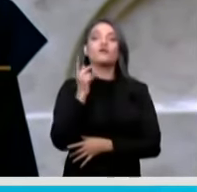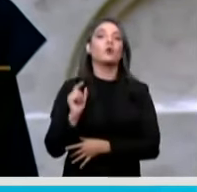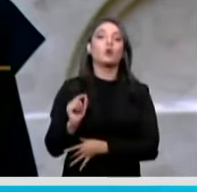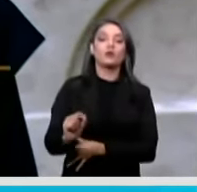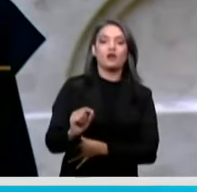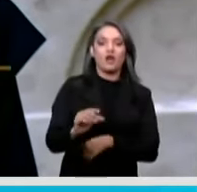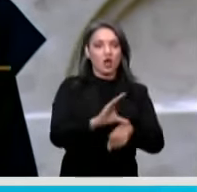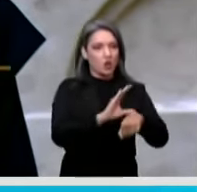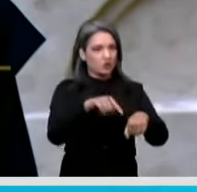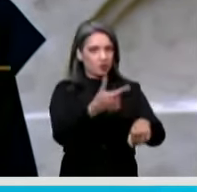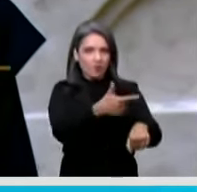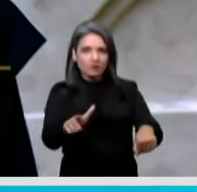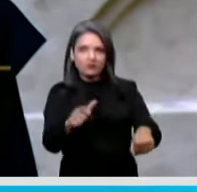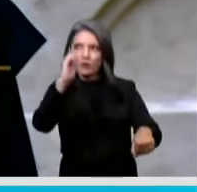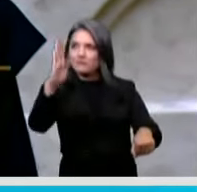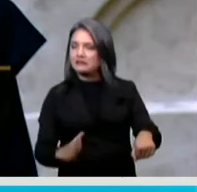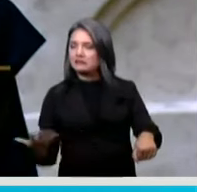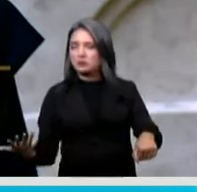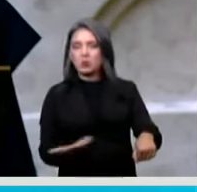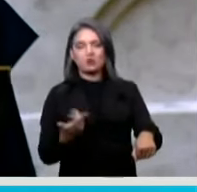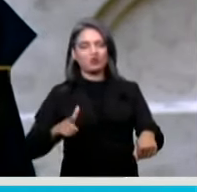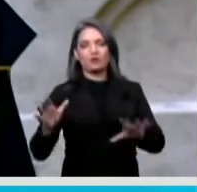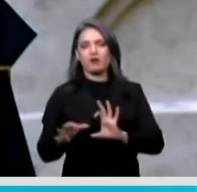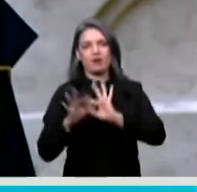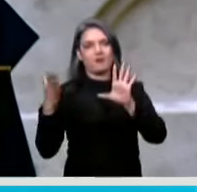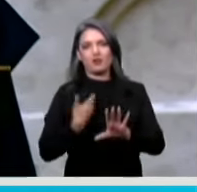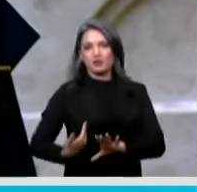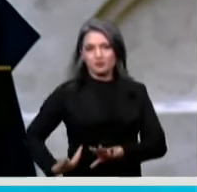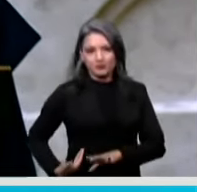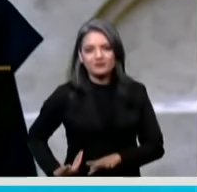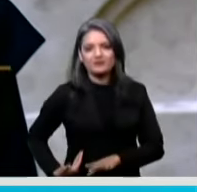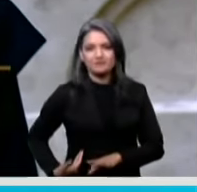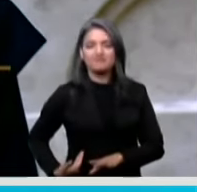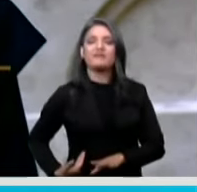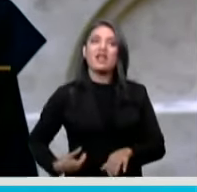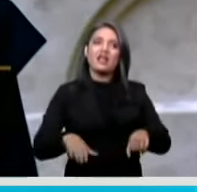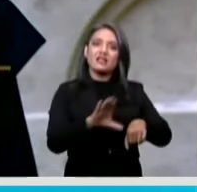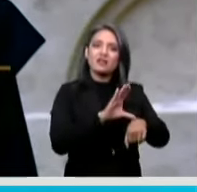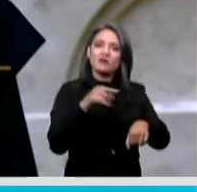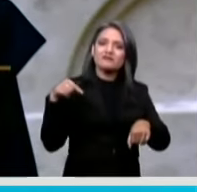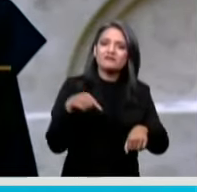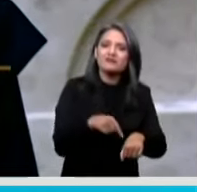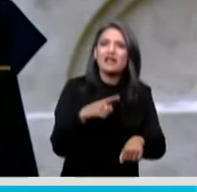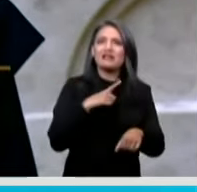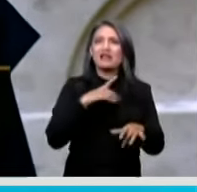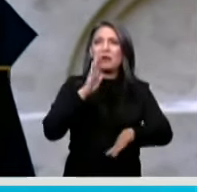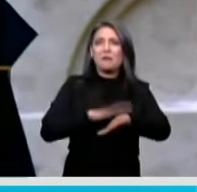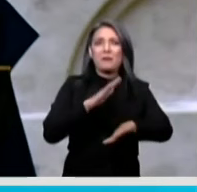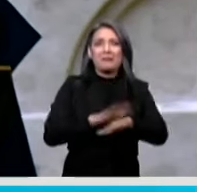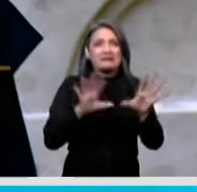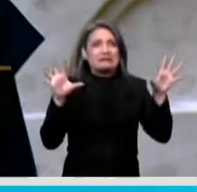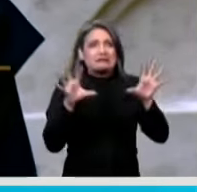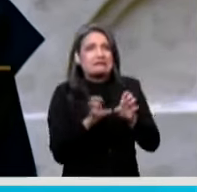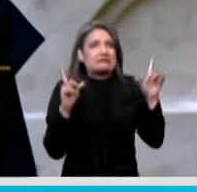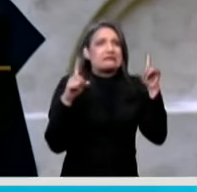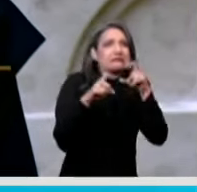do mundo eu sou totalmente contrário a existência da Justiça do Trabalho enfim eu como um liberal e vocês imaginam Qual que é a minha opinião mas aí a